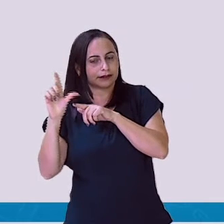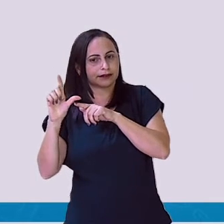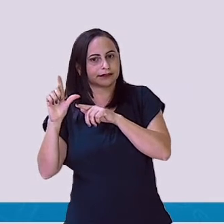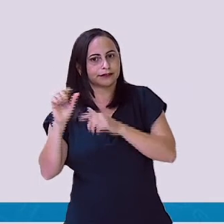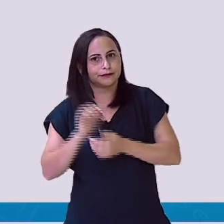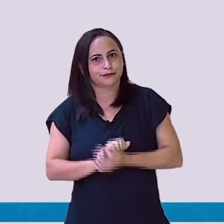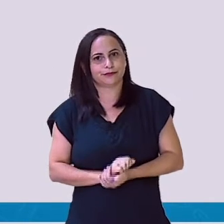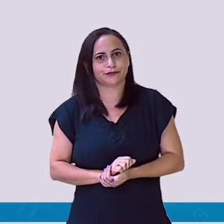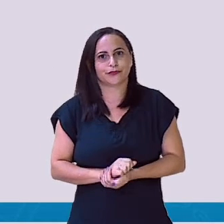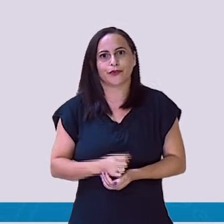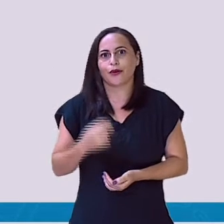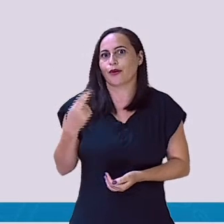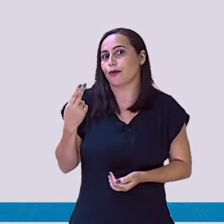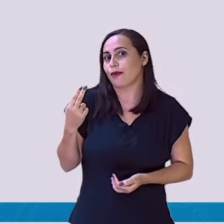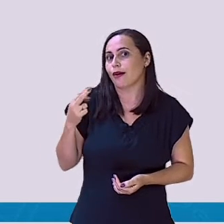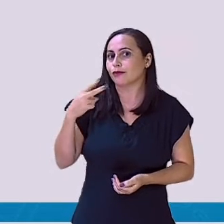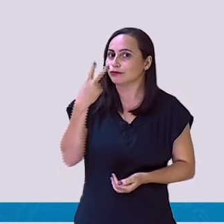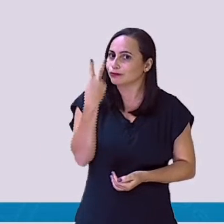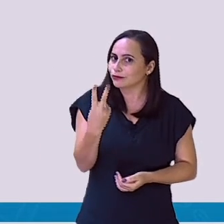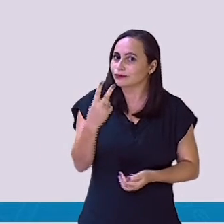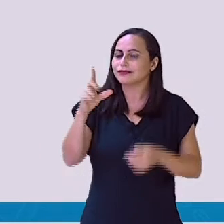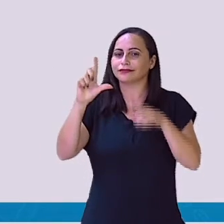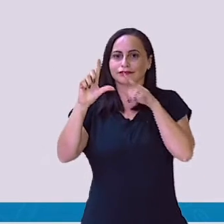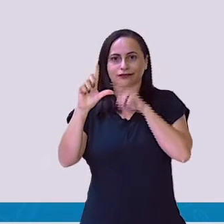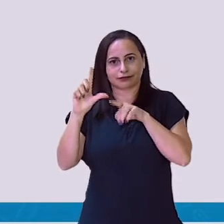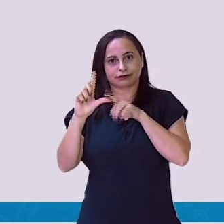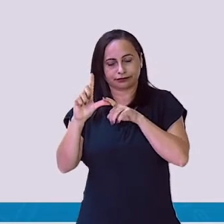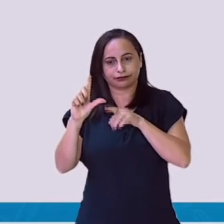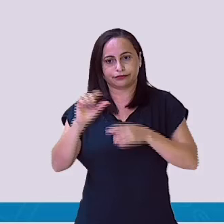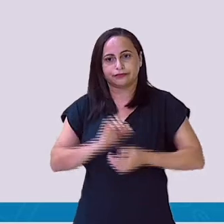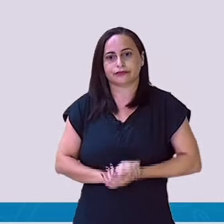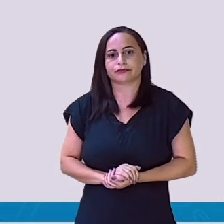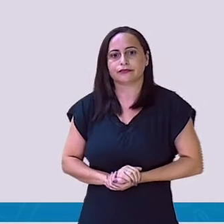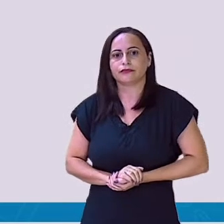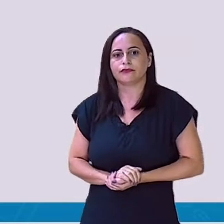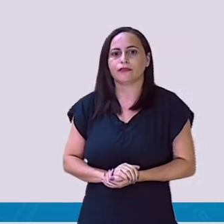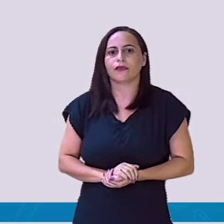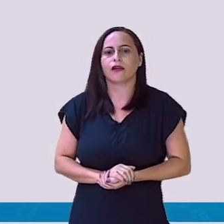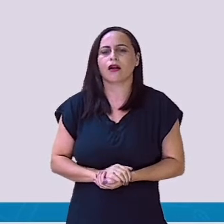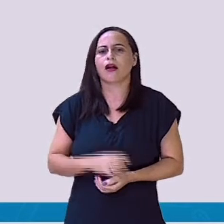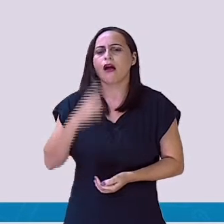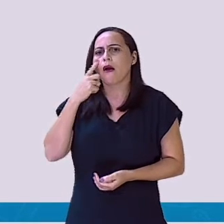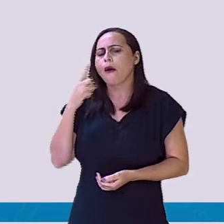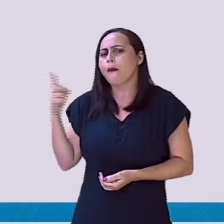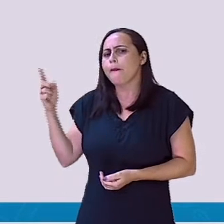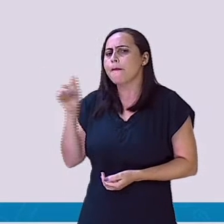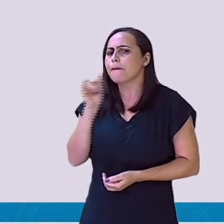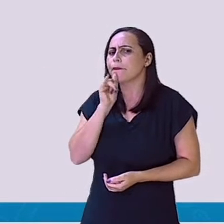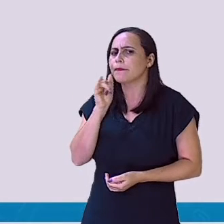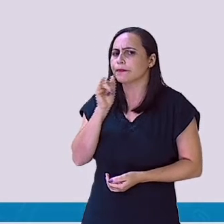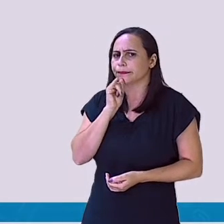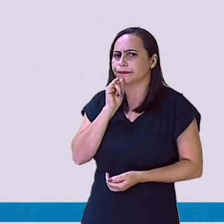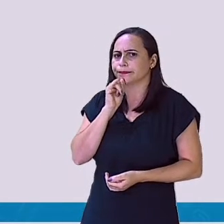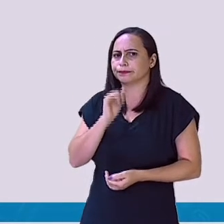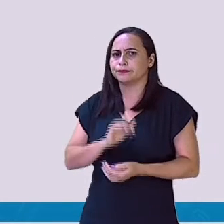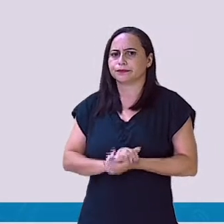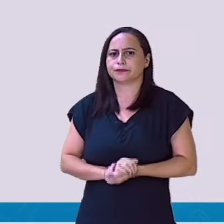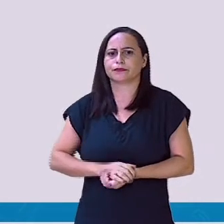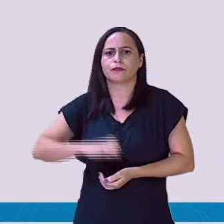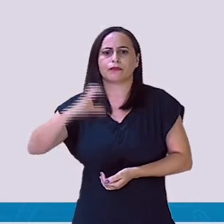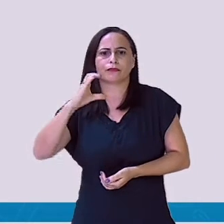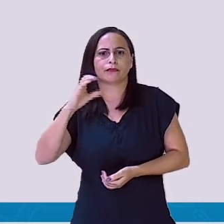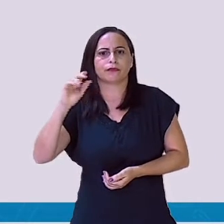2 letras. Vamos para alguns exemplos de dígrafos.